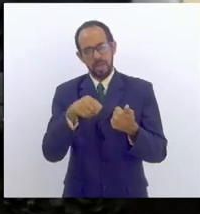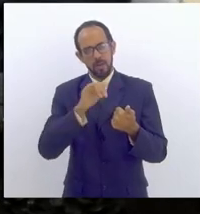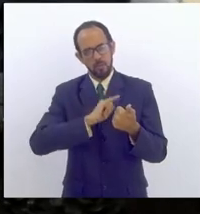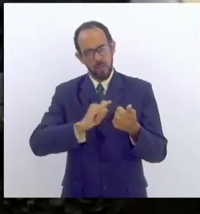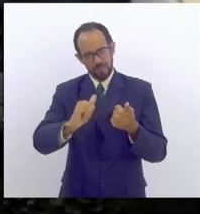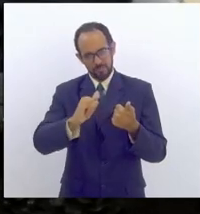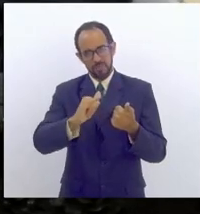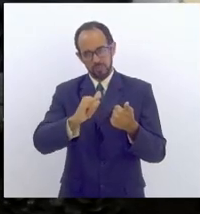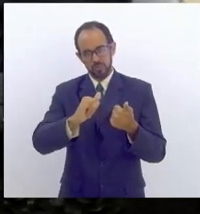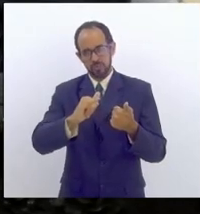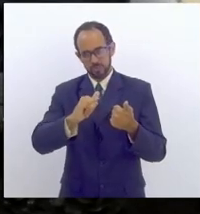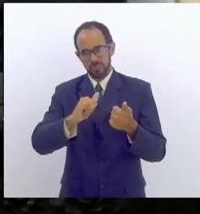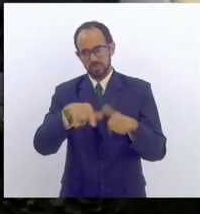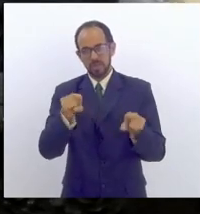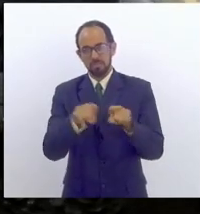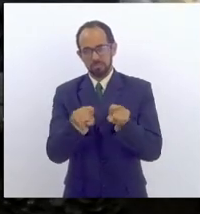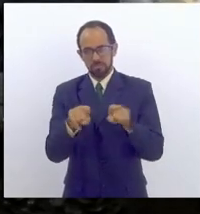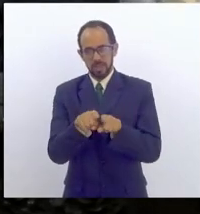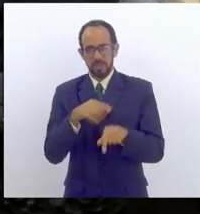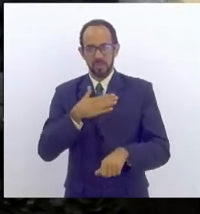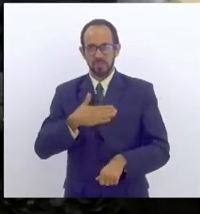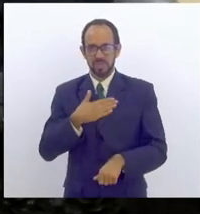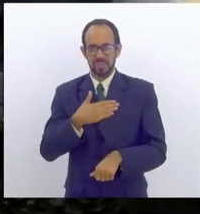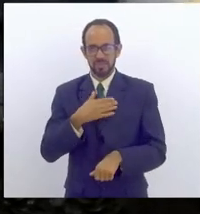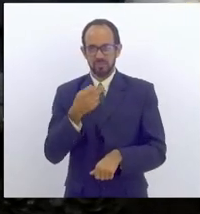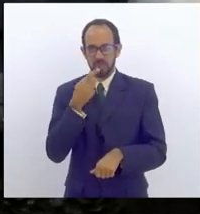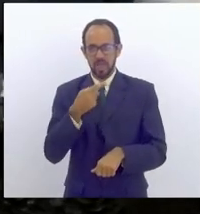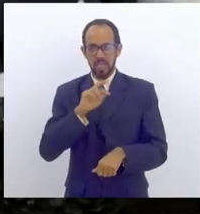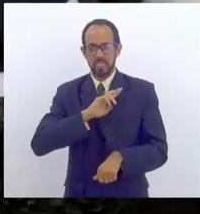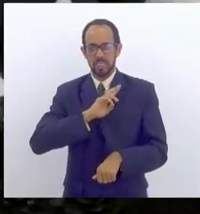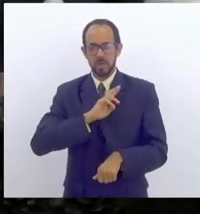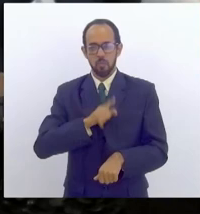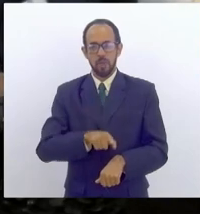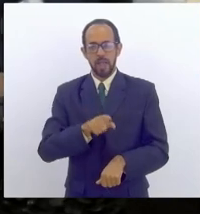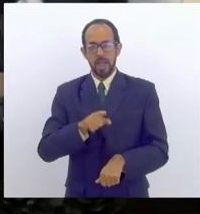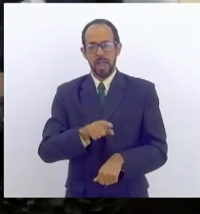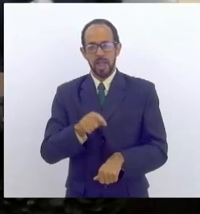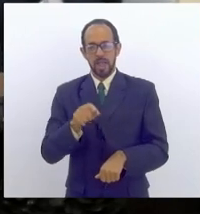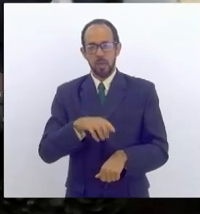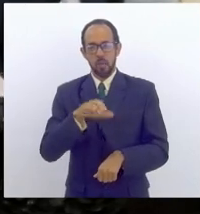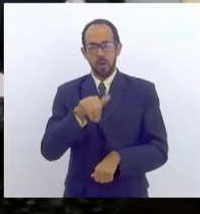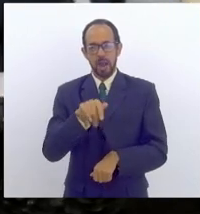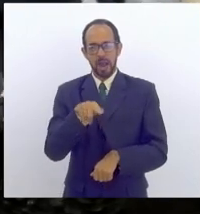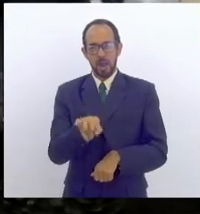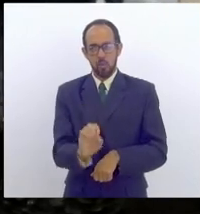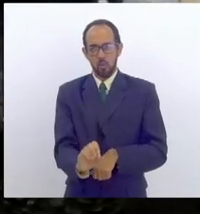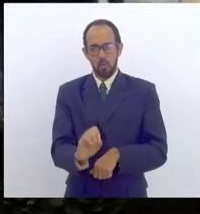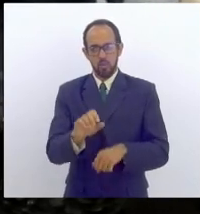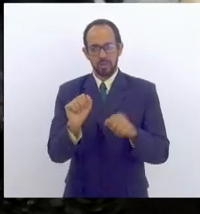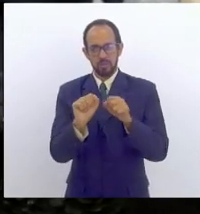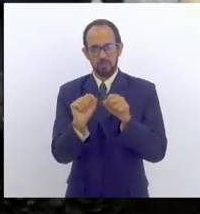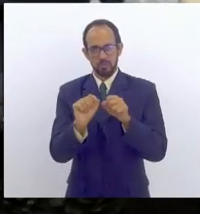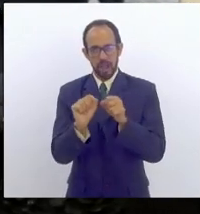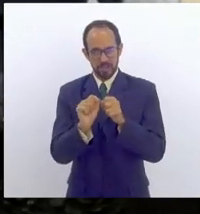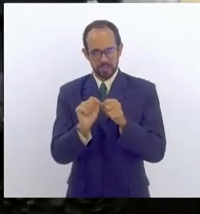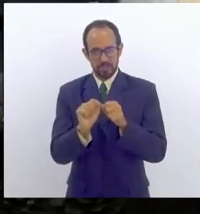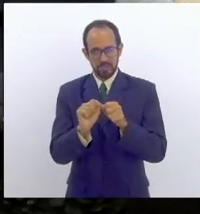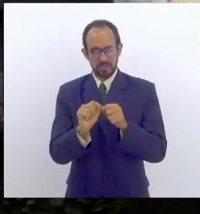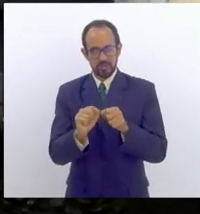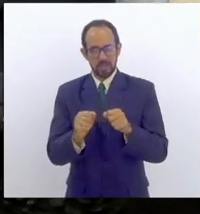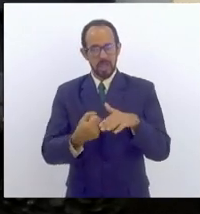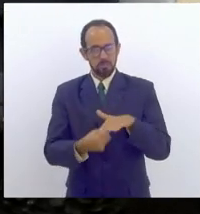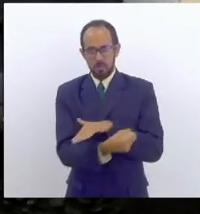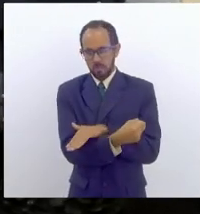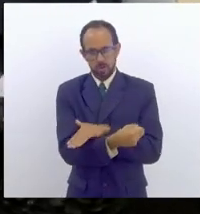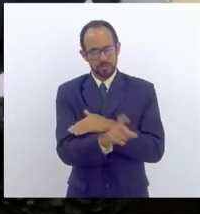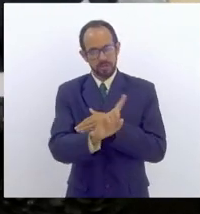mensagem também que eu queria passar. Não é o cargo que faz o mandato, é a atividade de cada deputado,